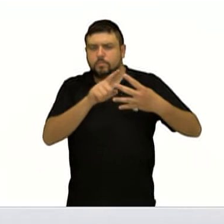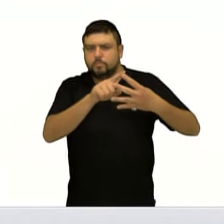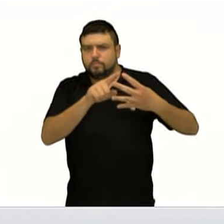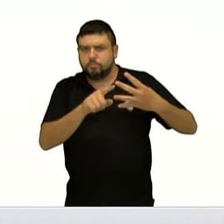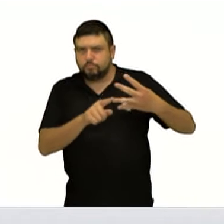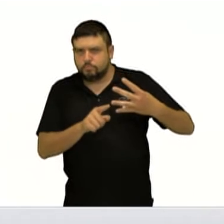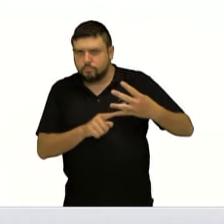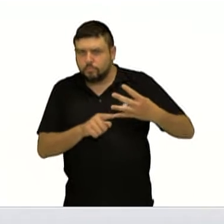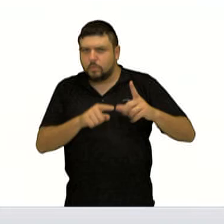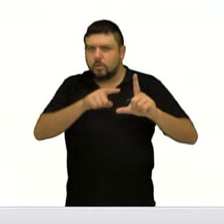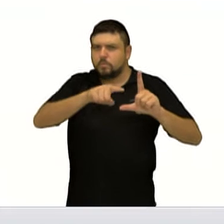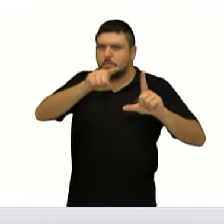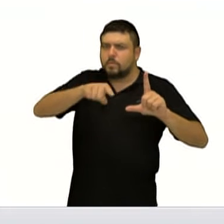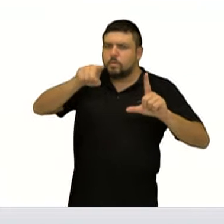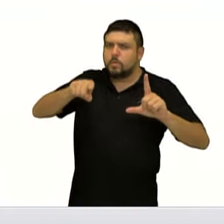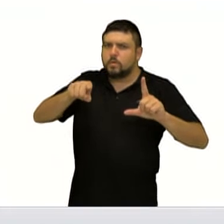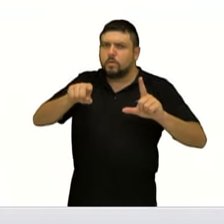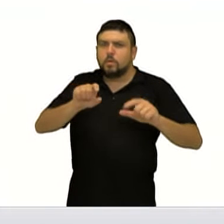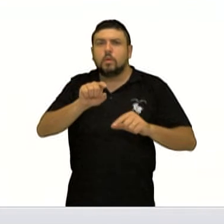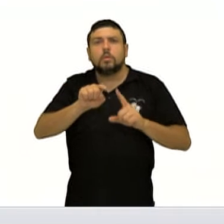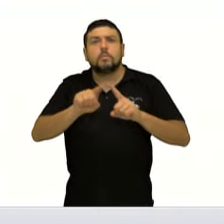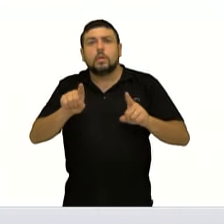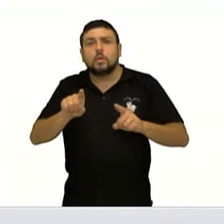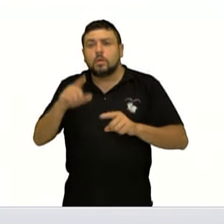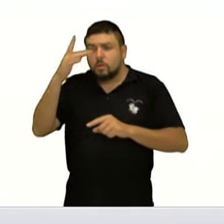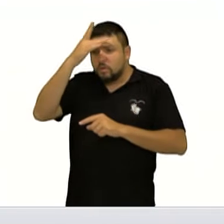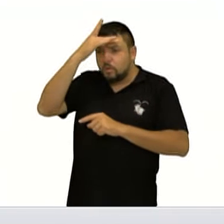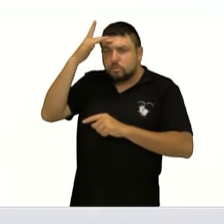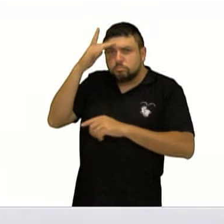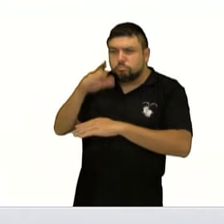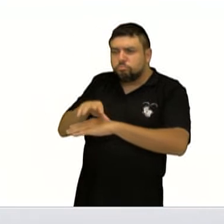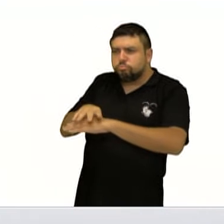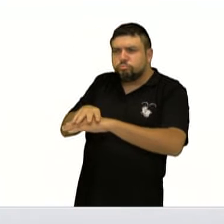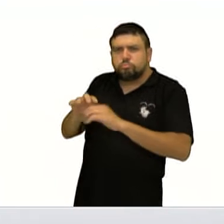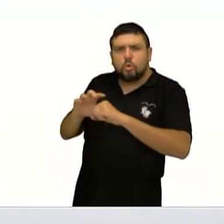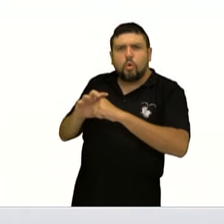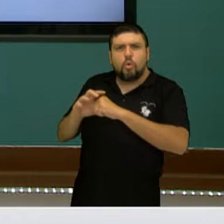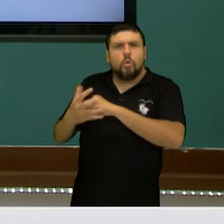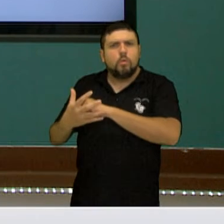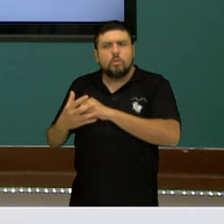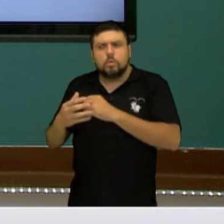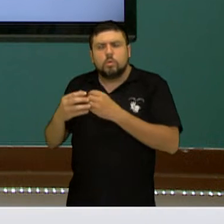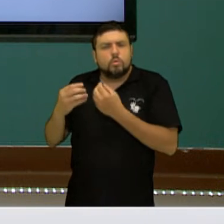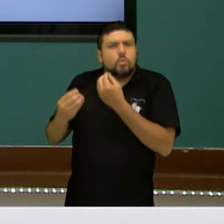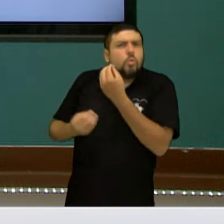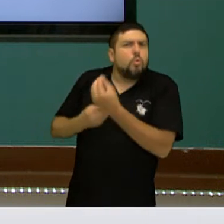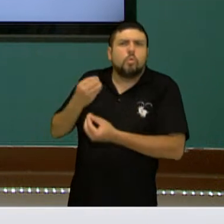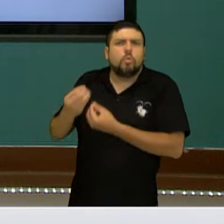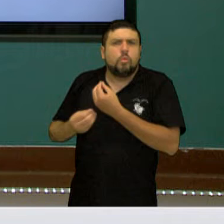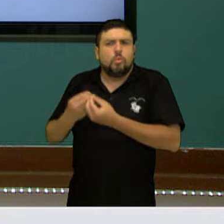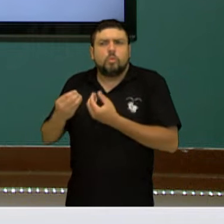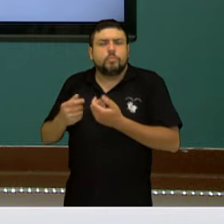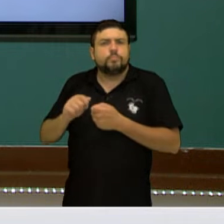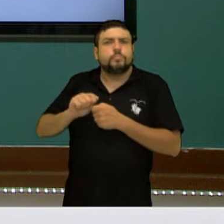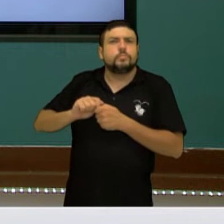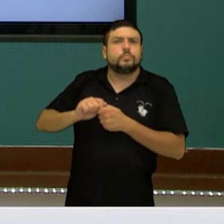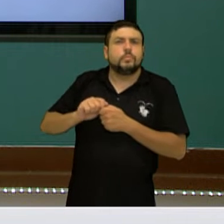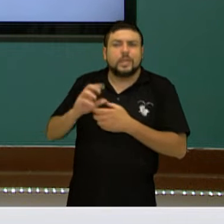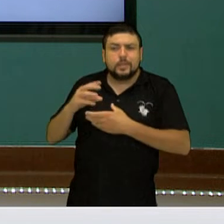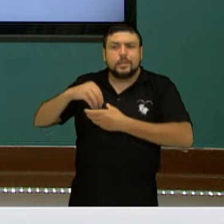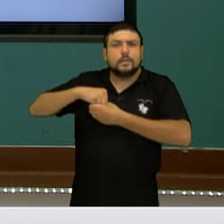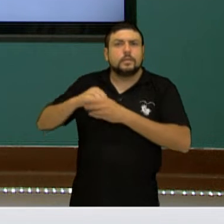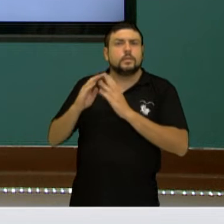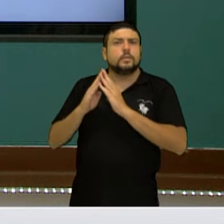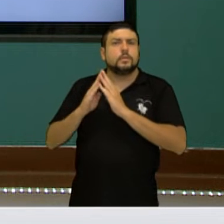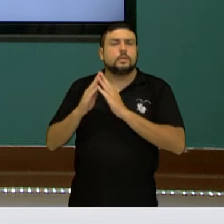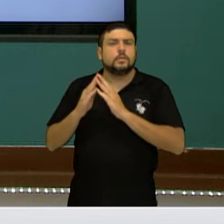que fazer se você mora com uma pessoa com coronavírus. Parte 1. Então, nós vamos ver 2 gráficos nesta aula explicando